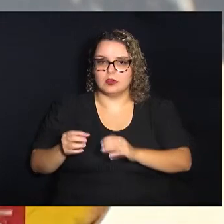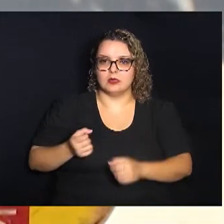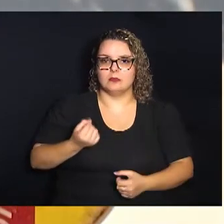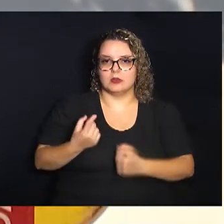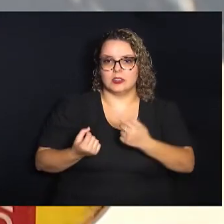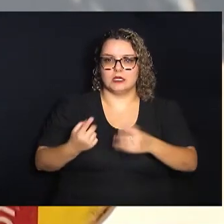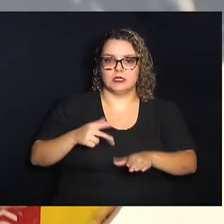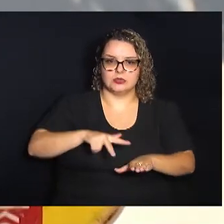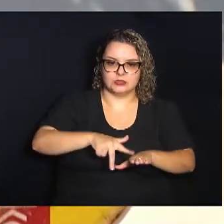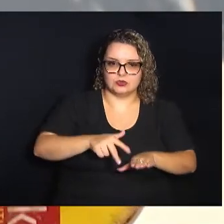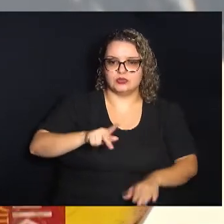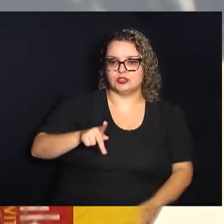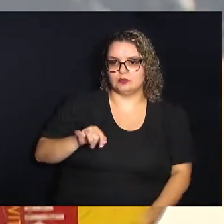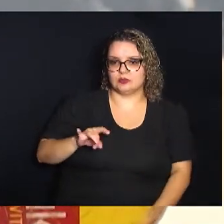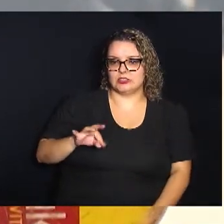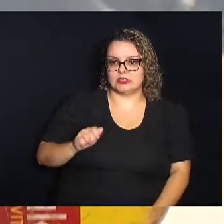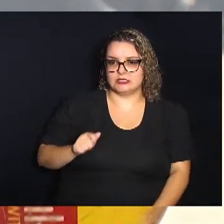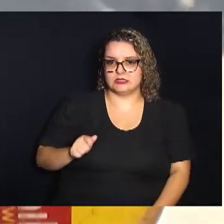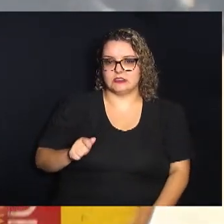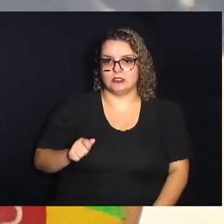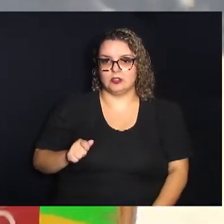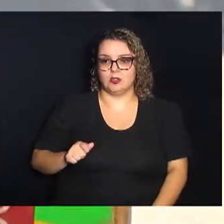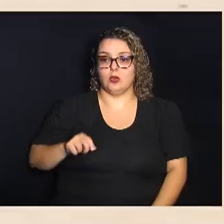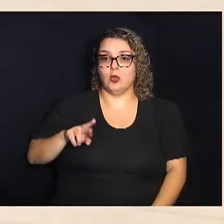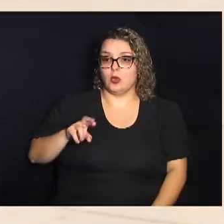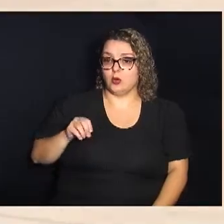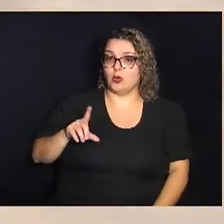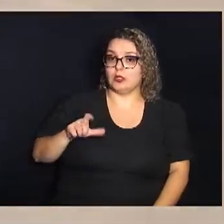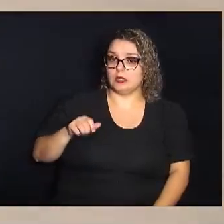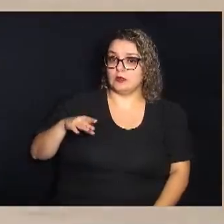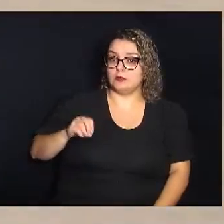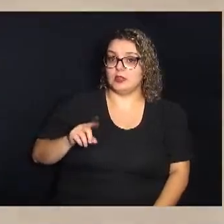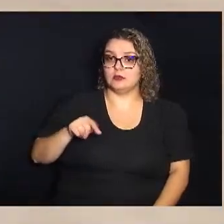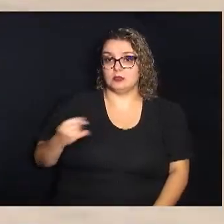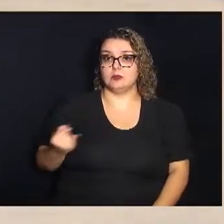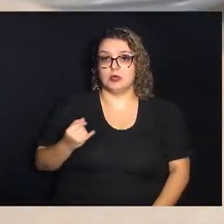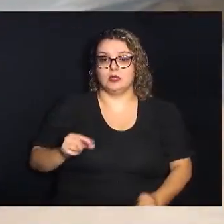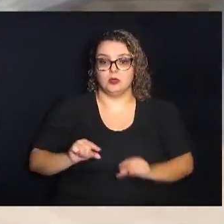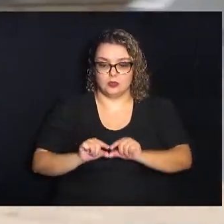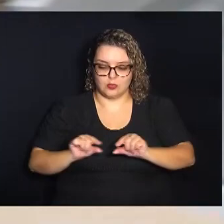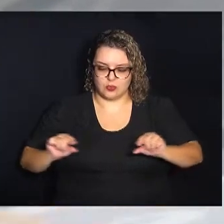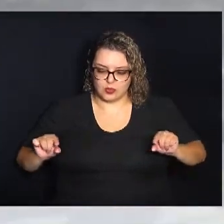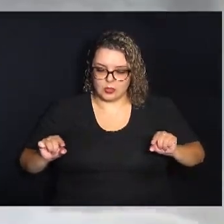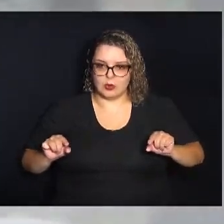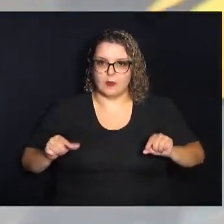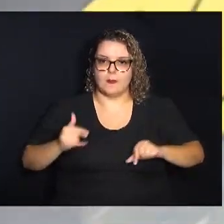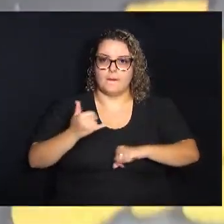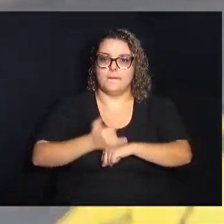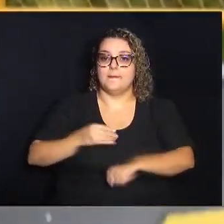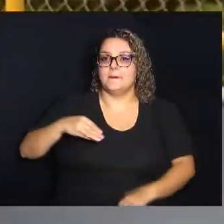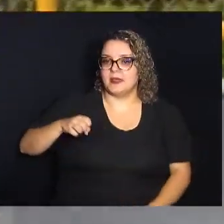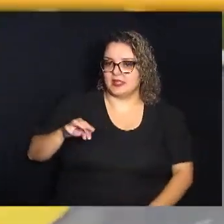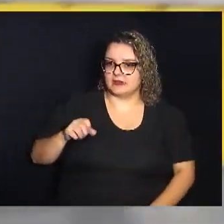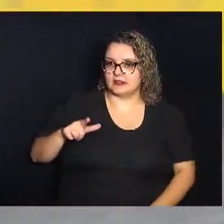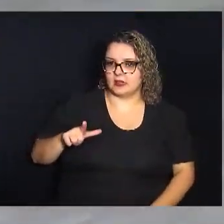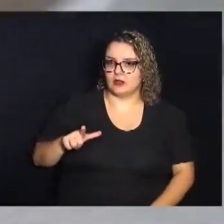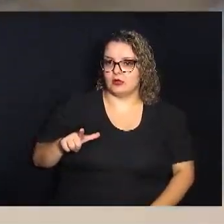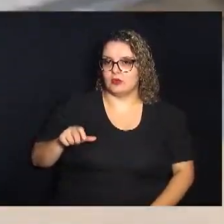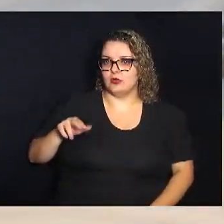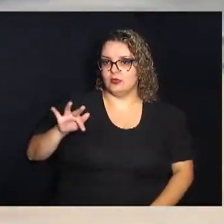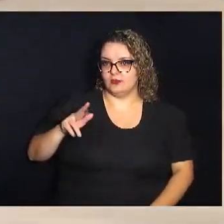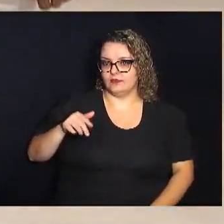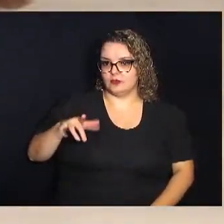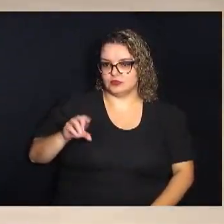pista. Rolamento é importante no skate. O eixo feito de metal fundido. Falei